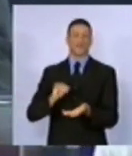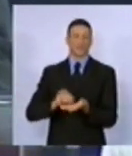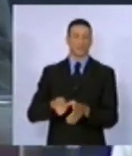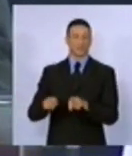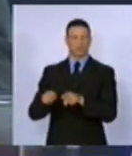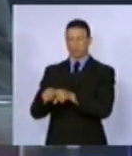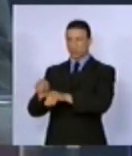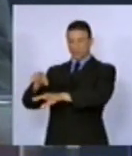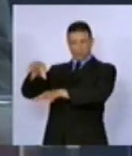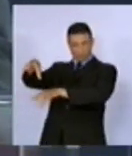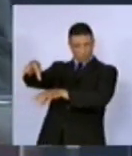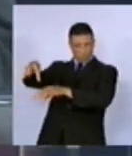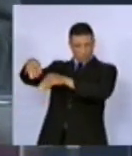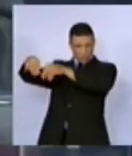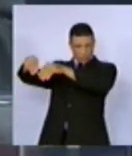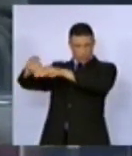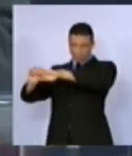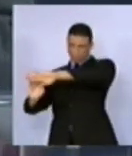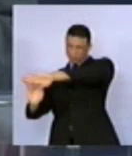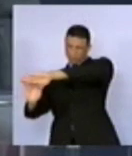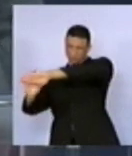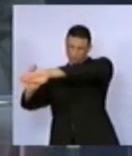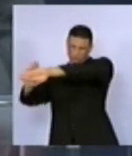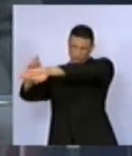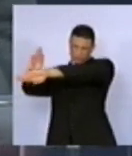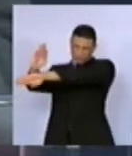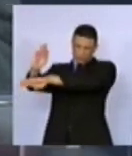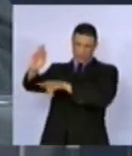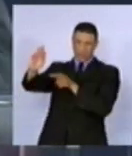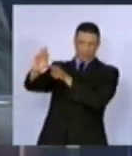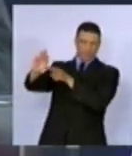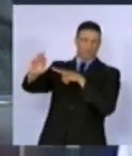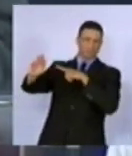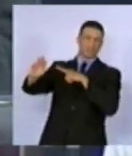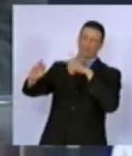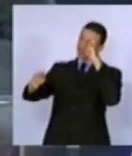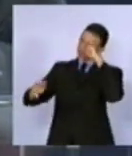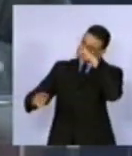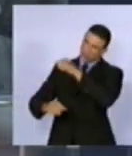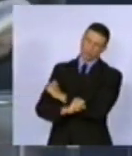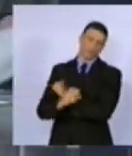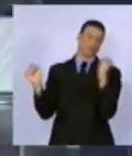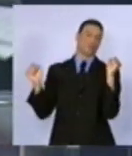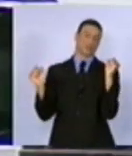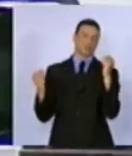integridade superior ainda existisse o ministro muito obrigado